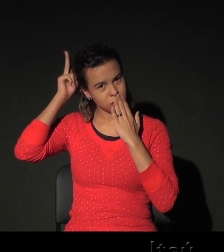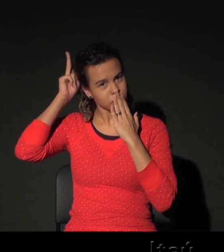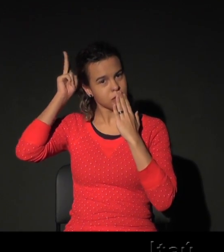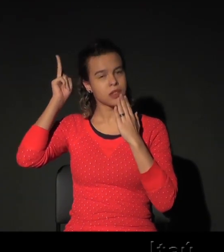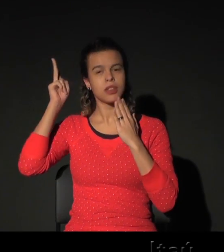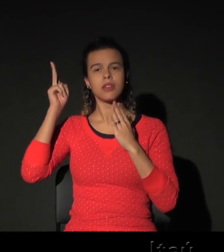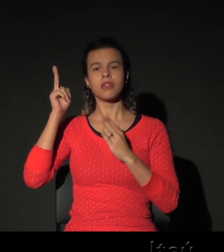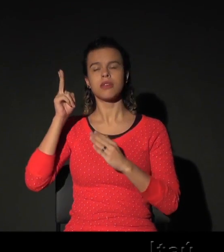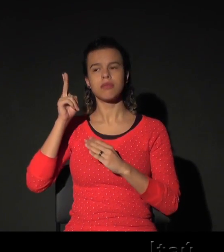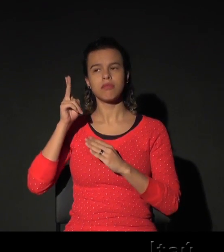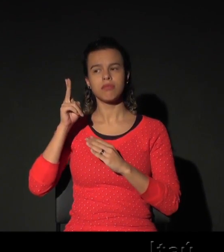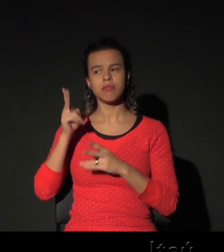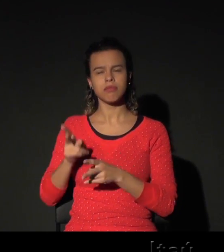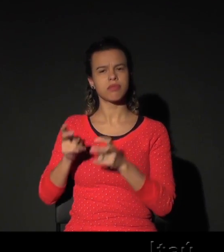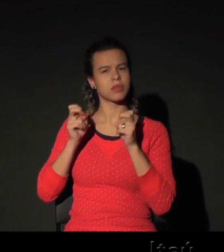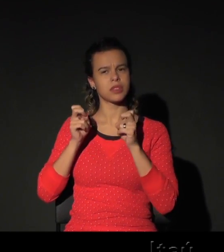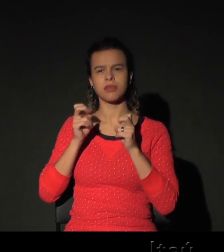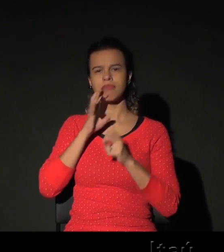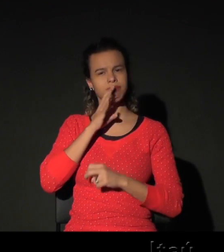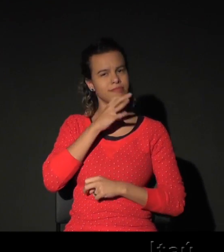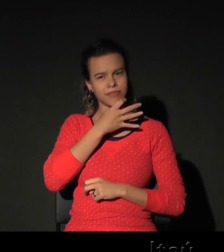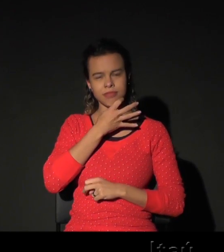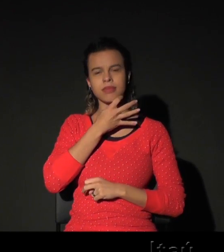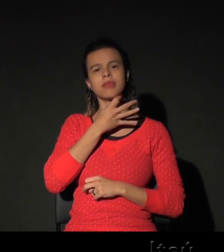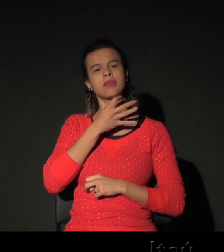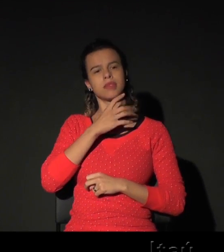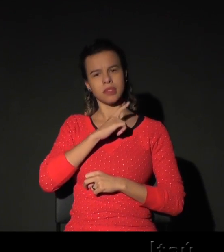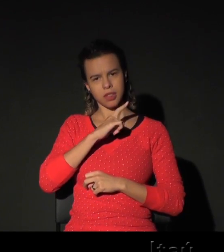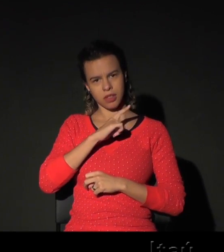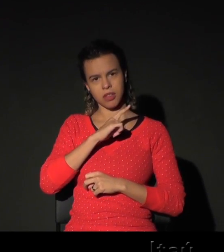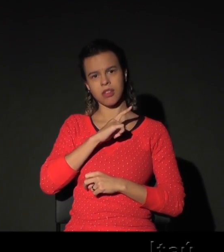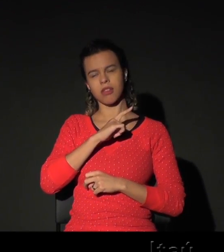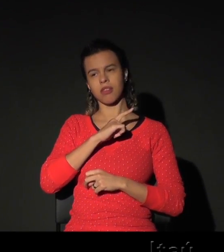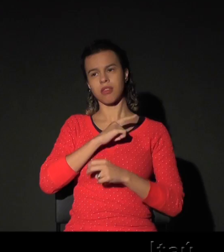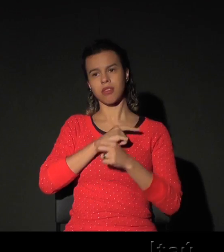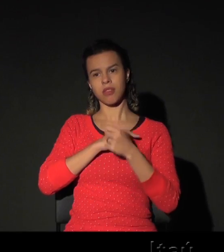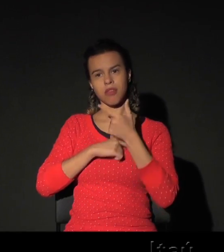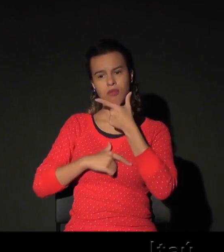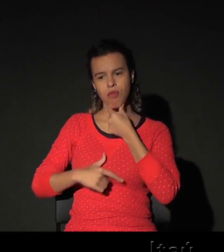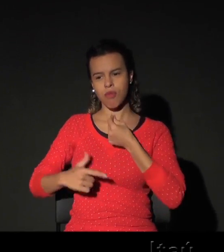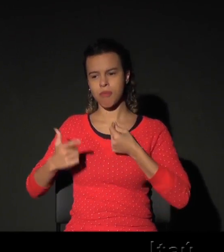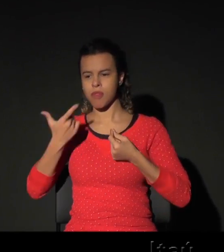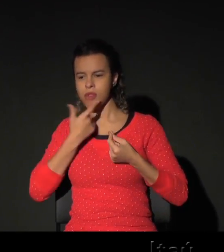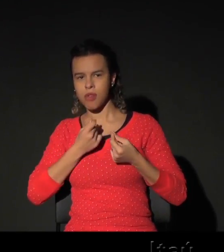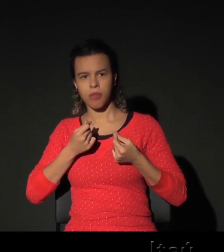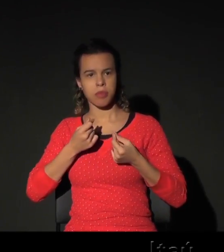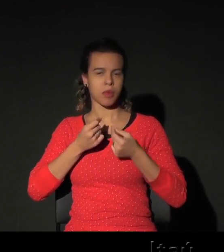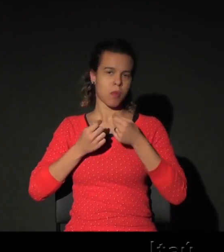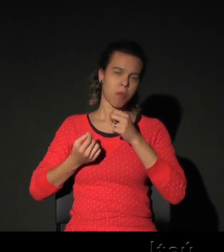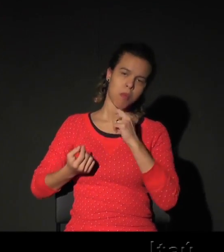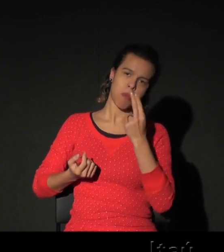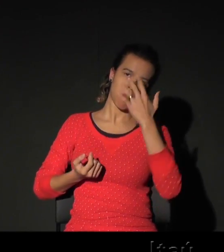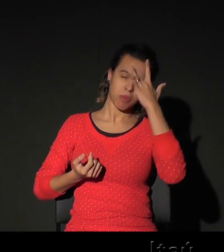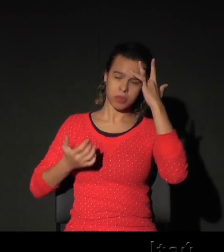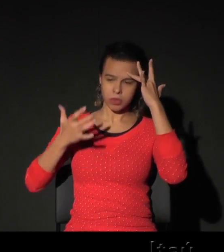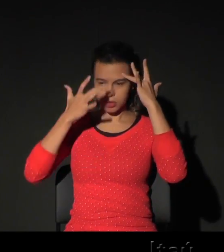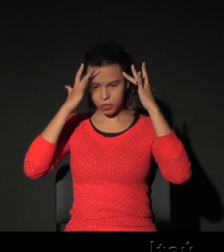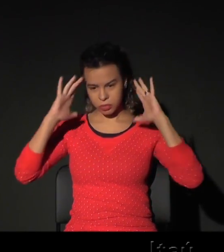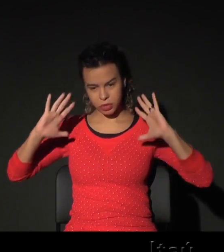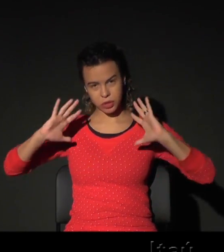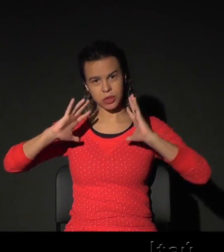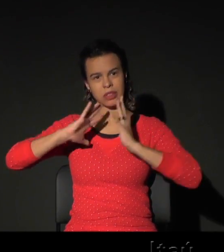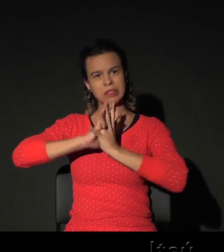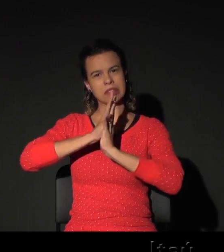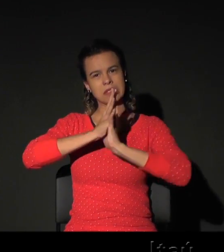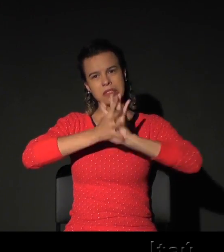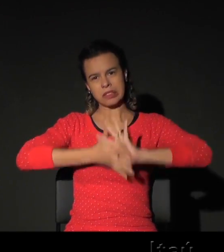está muito bem claro a exploração do homem pelo homem né quem está é a